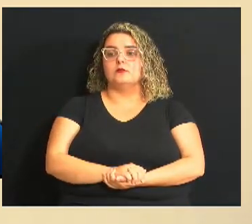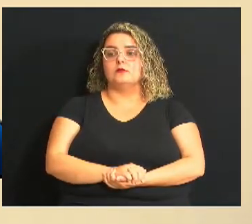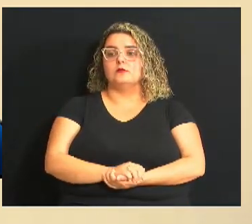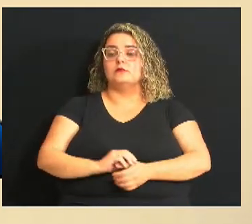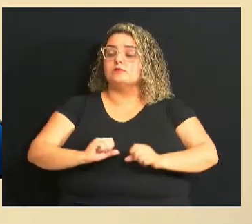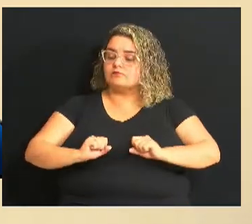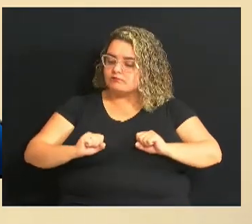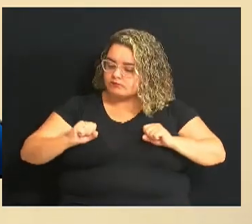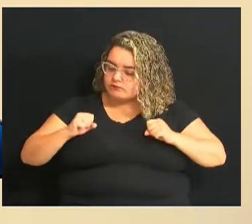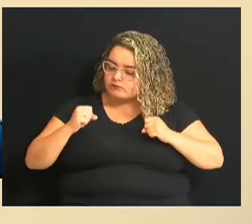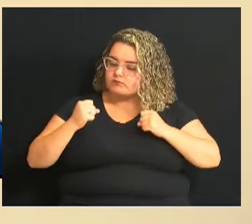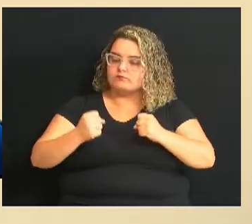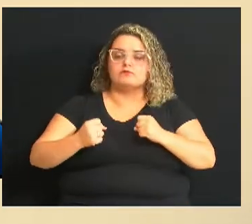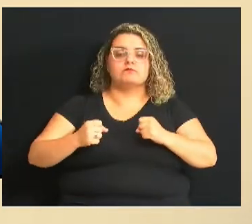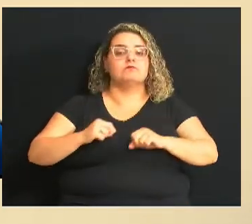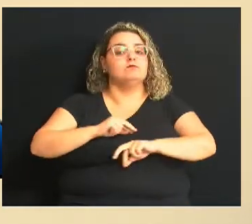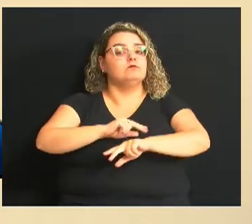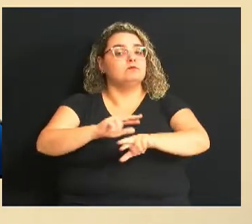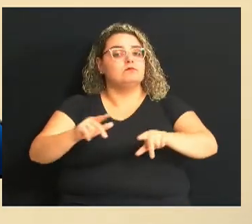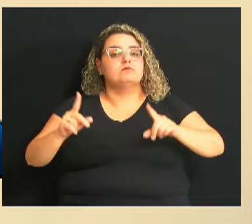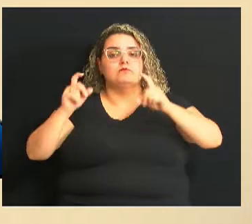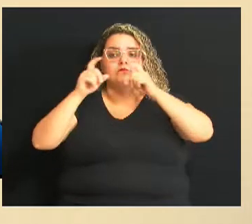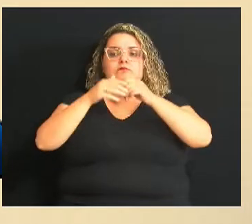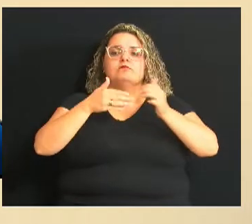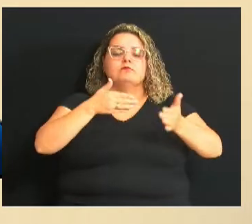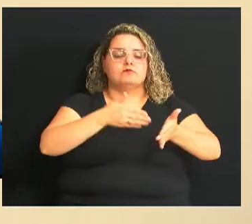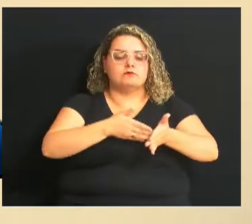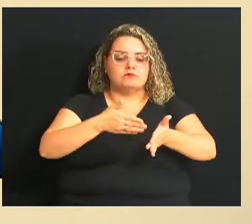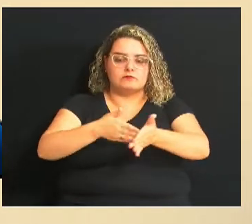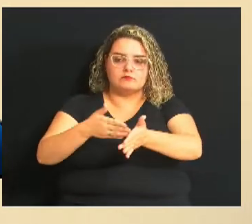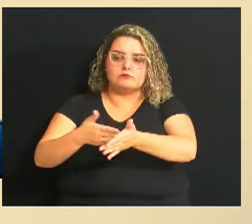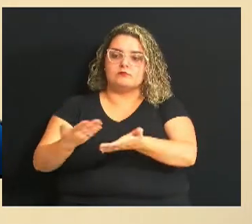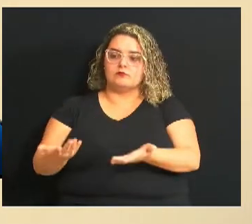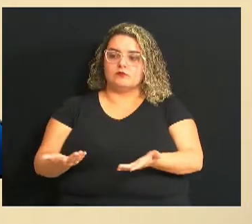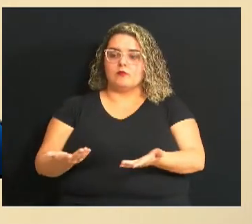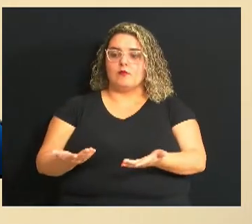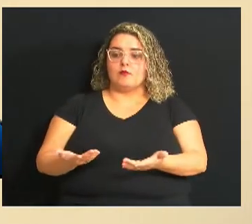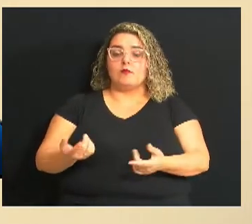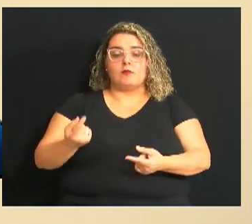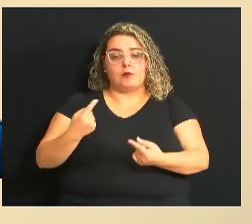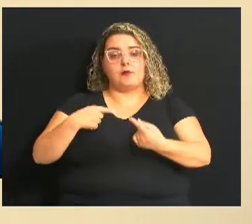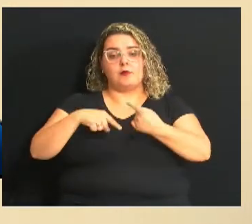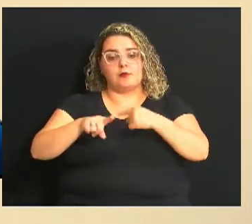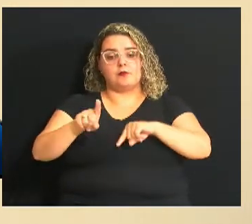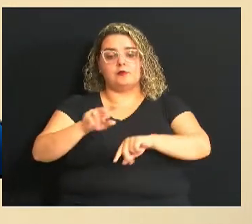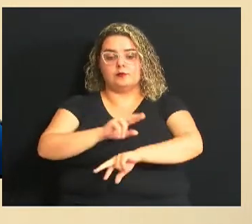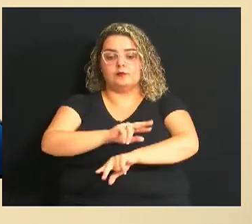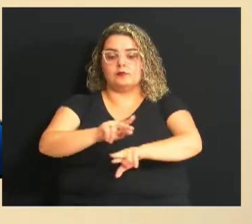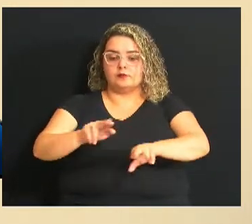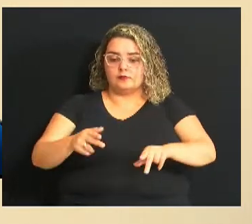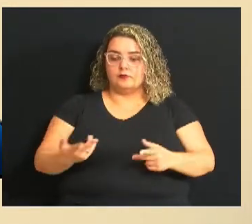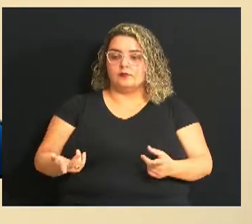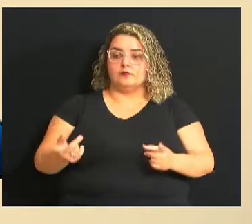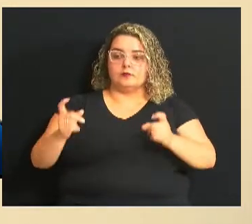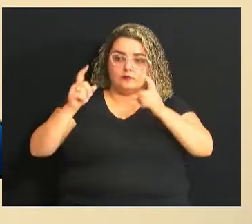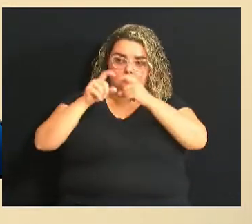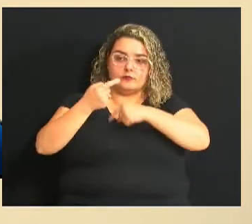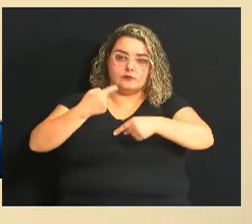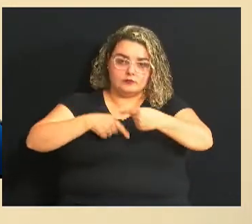luta, né, com tantas dificuldades, limitações, mas que acabam aí superando diversas dificuldades